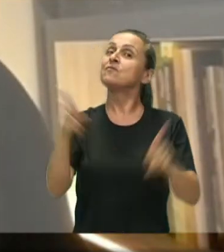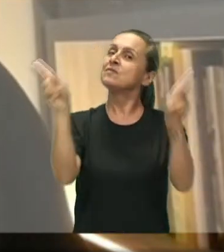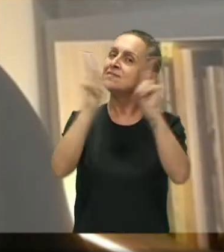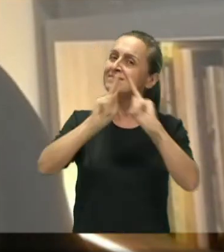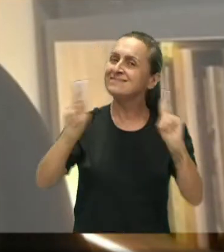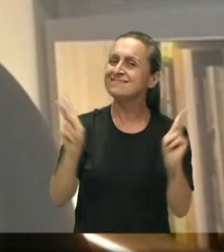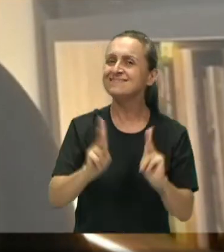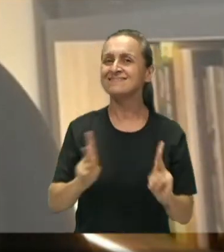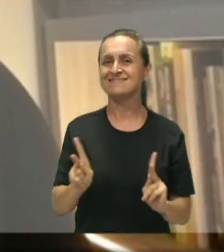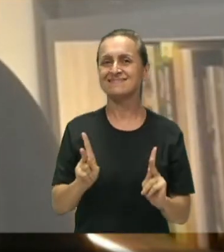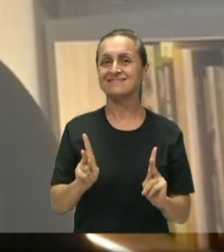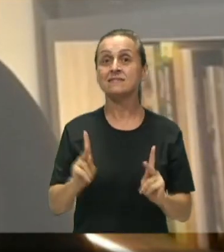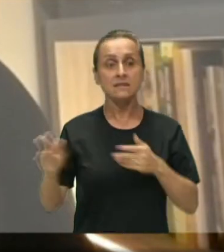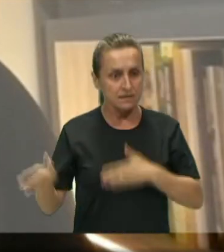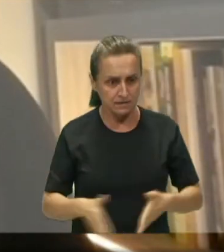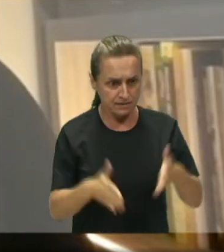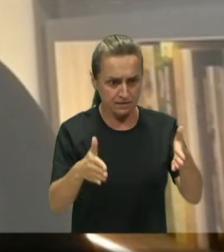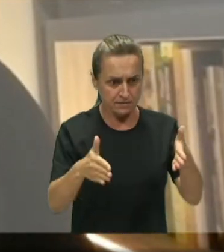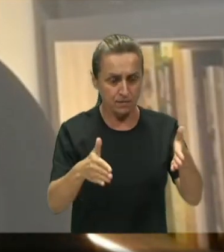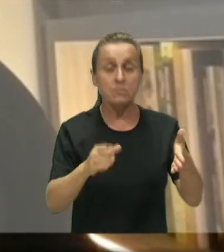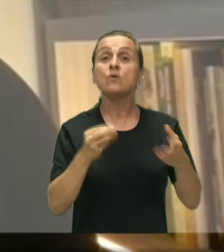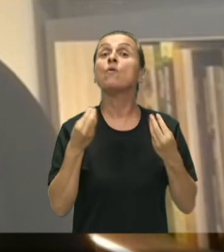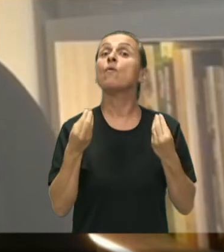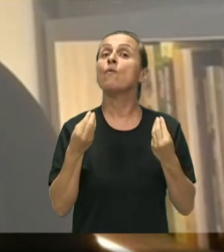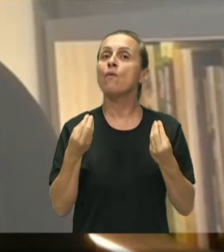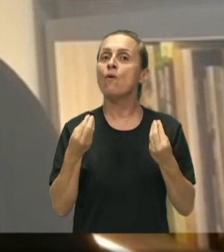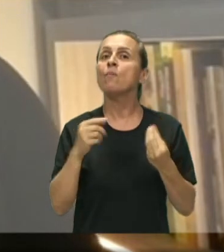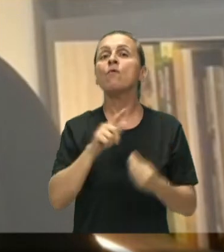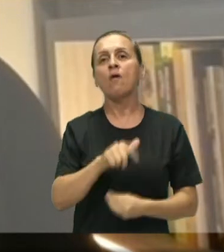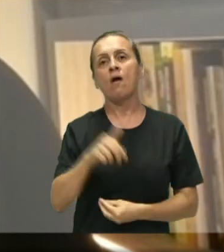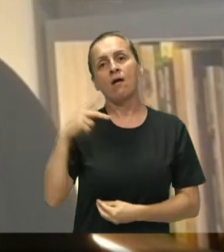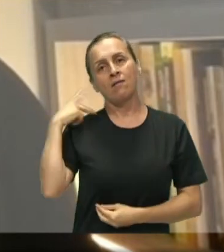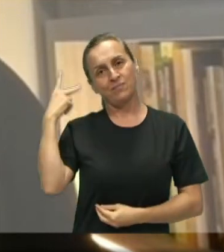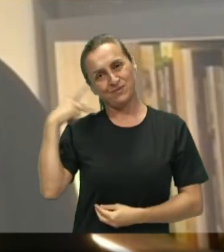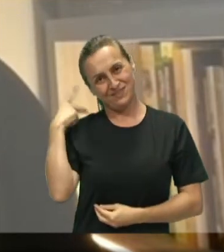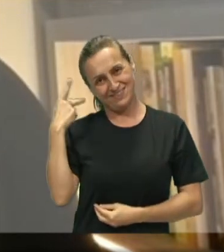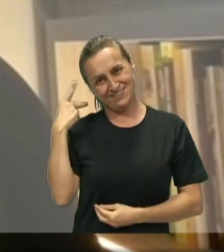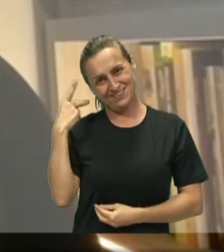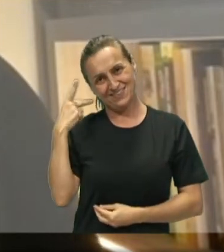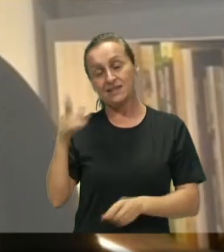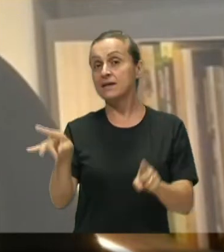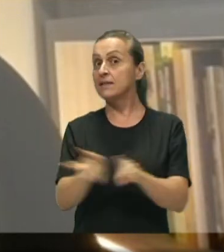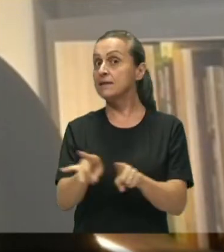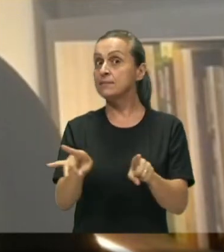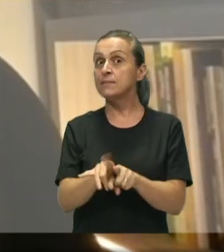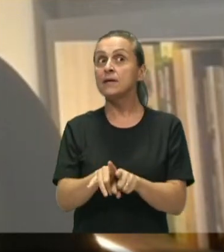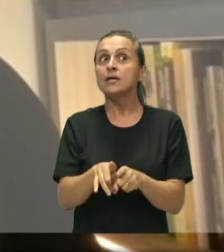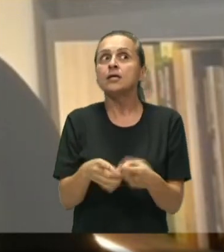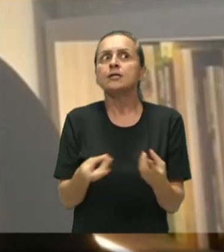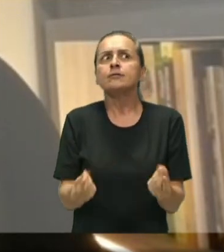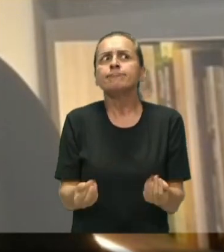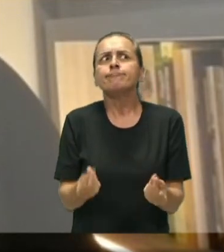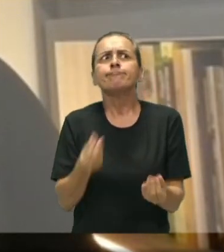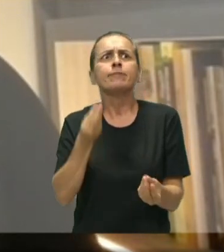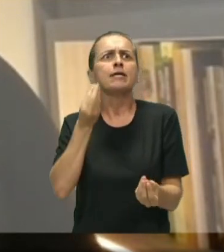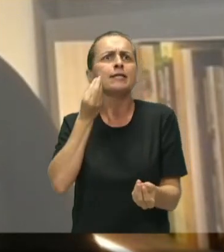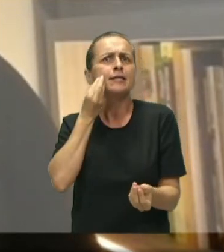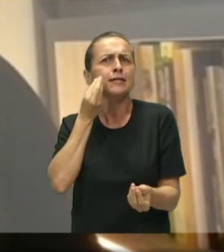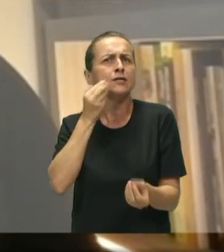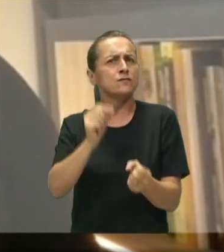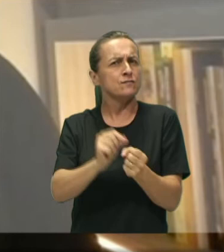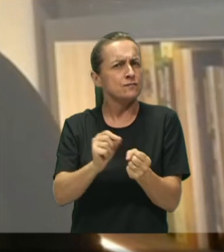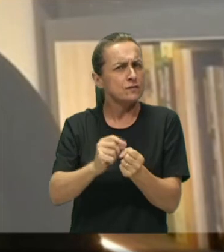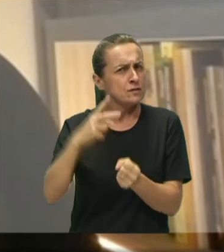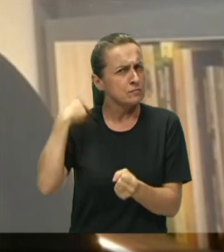esse caminho é através da política é através da realização de uma de uma